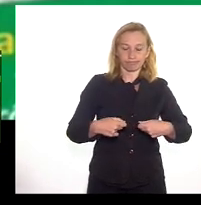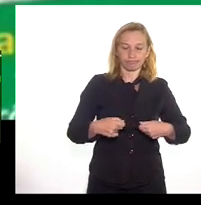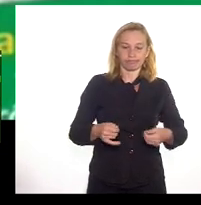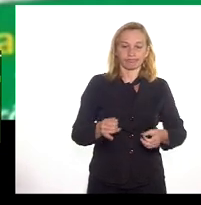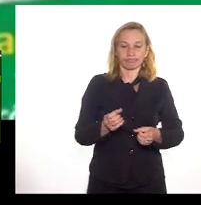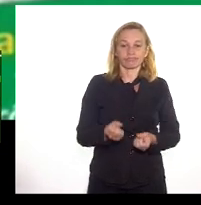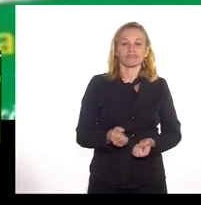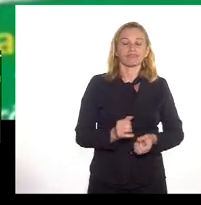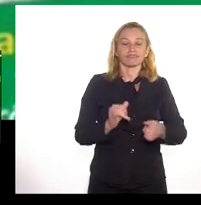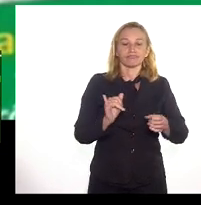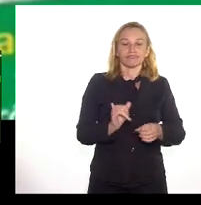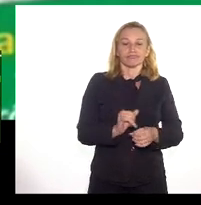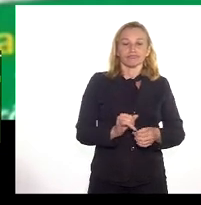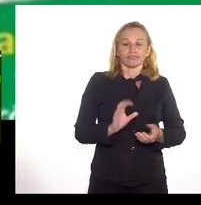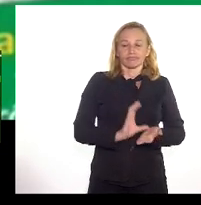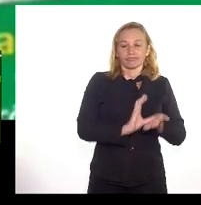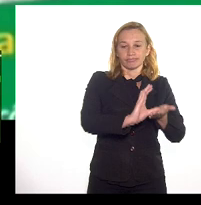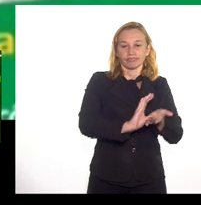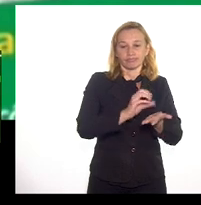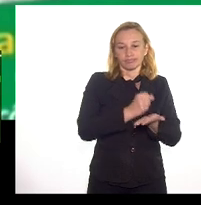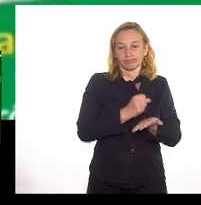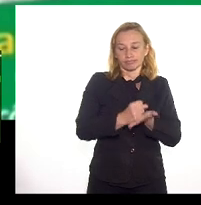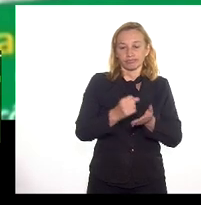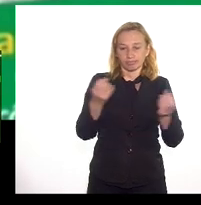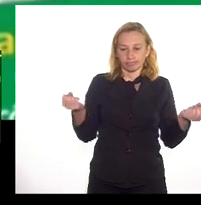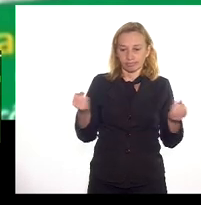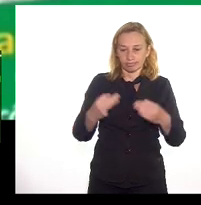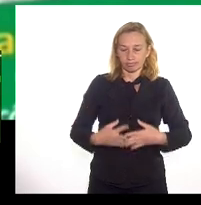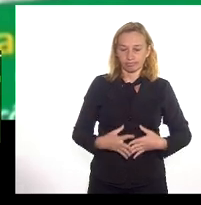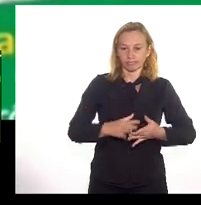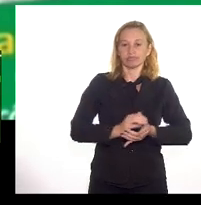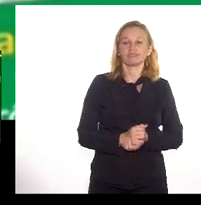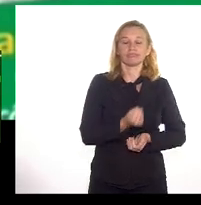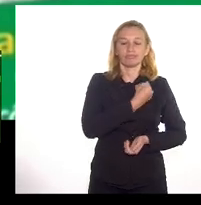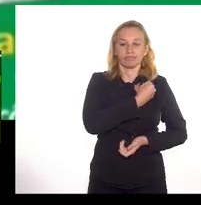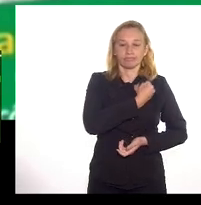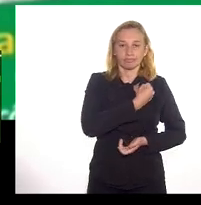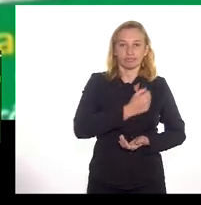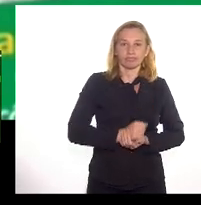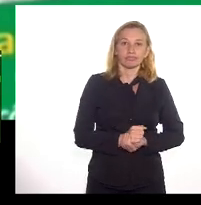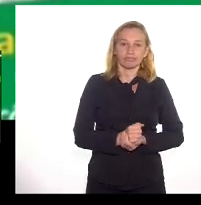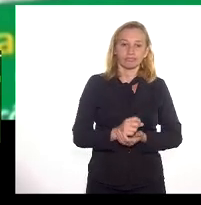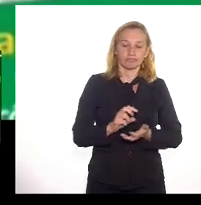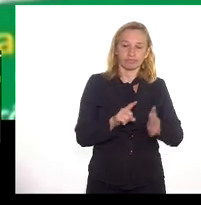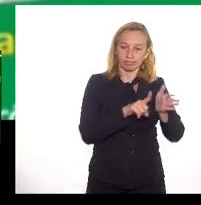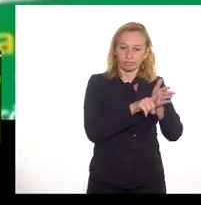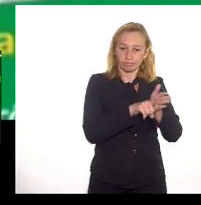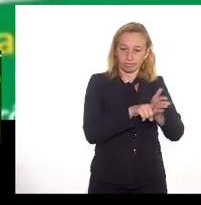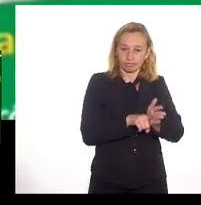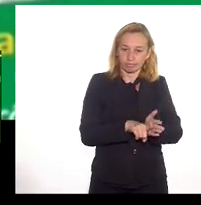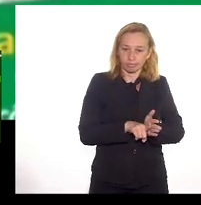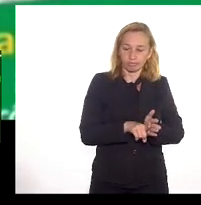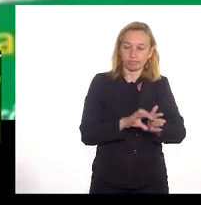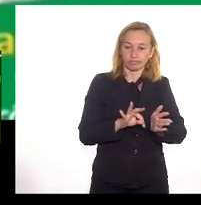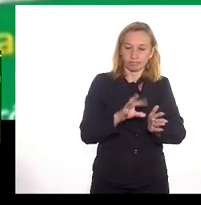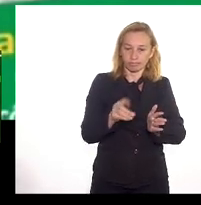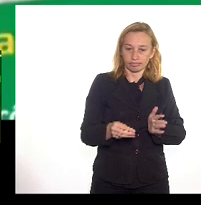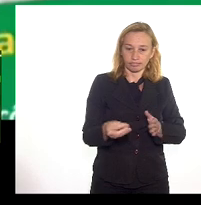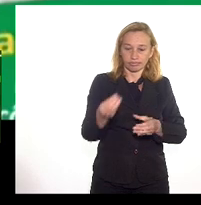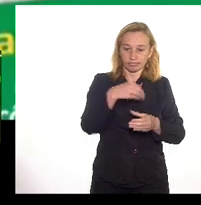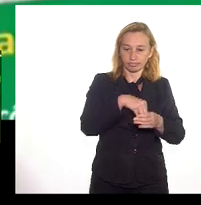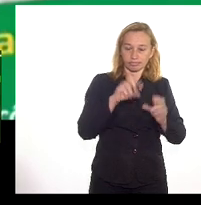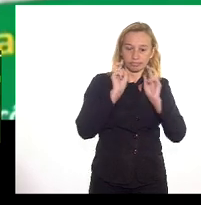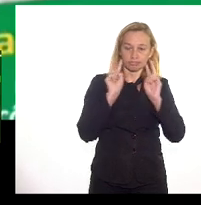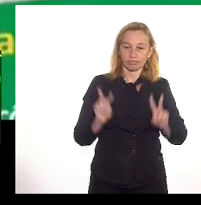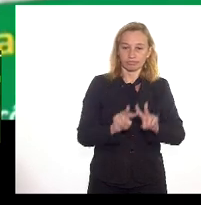cronogramas de recursos e nos compromissos contratualmente definidos. Esses dados são consolidados, né, dentro de uma